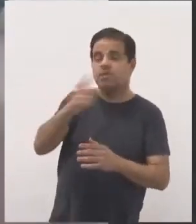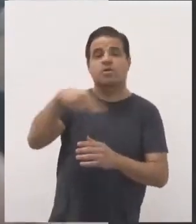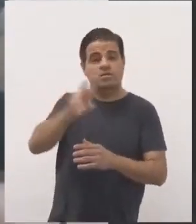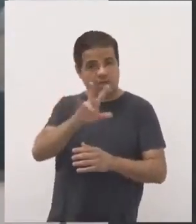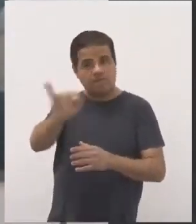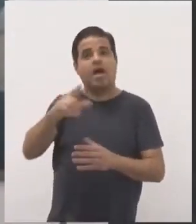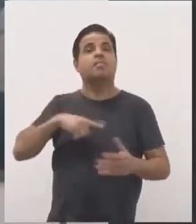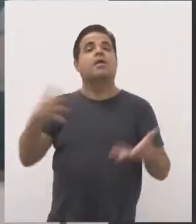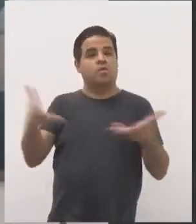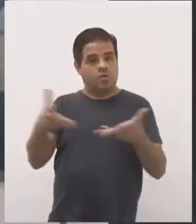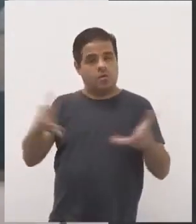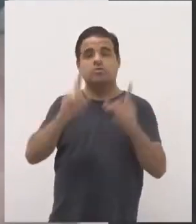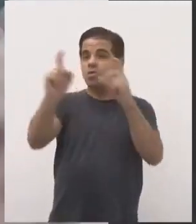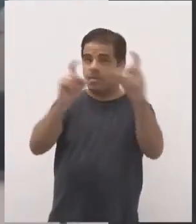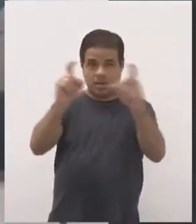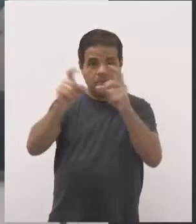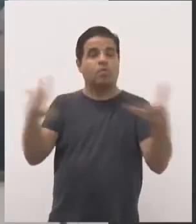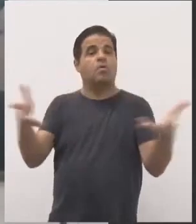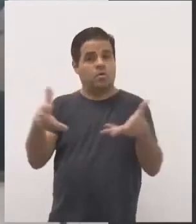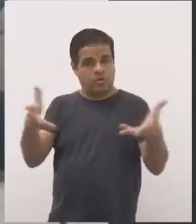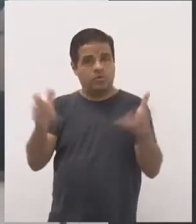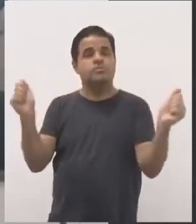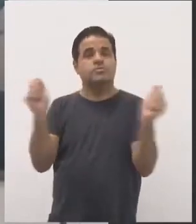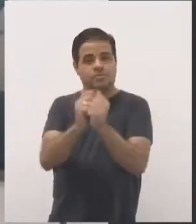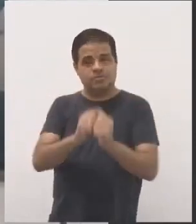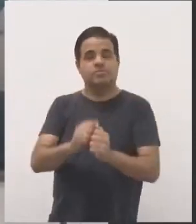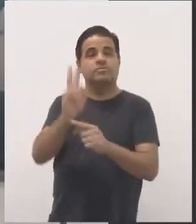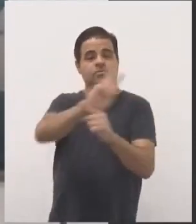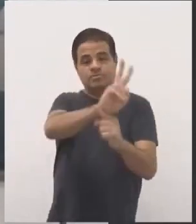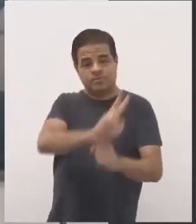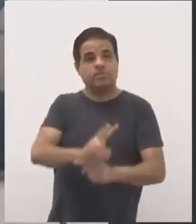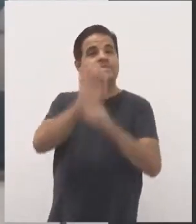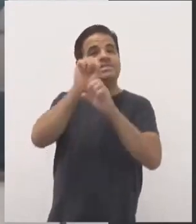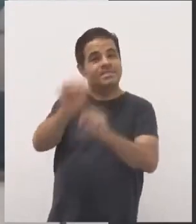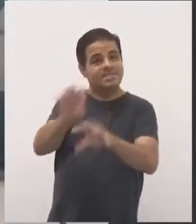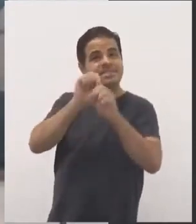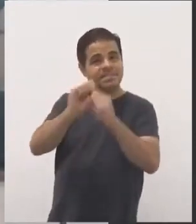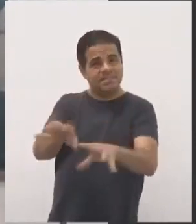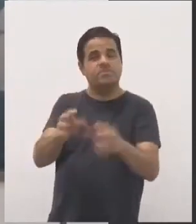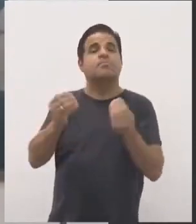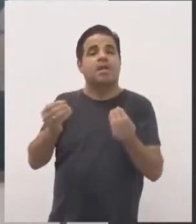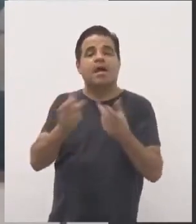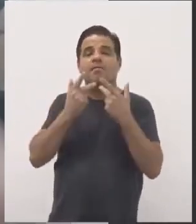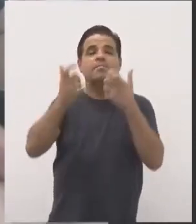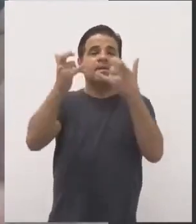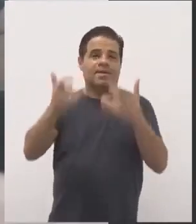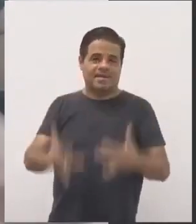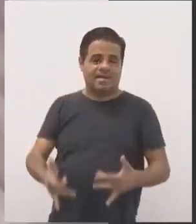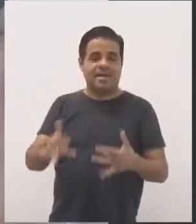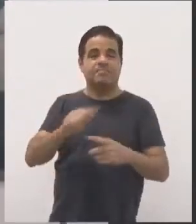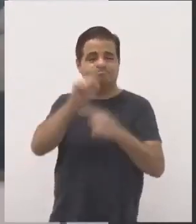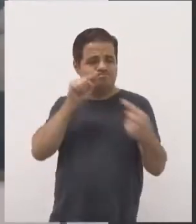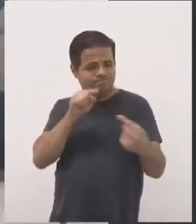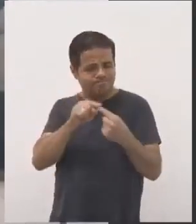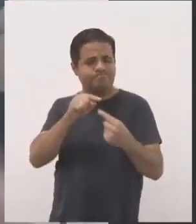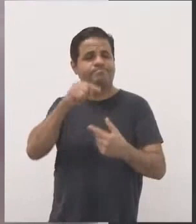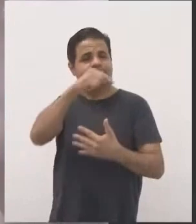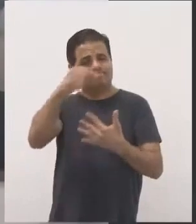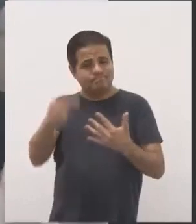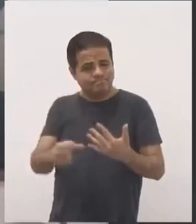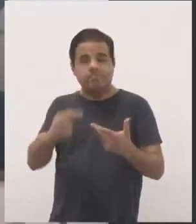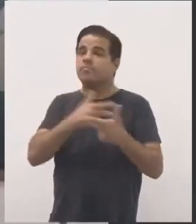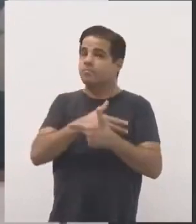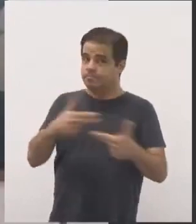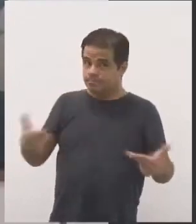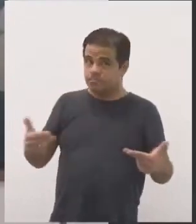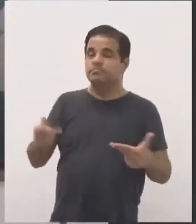ter hoje uma reunião com supervisores de ensino para falar um pouquinho mais sobre as funcionalidades das ferramentas, enfim, algumas